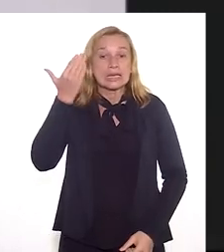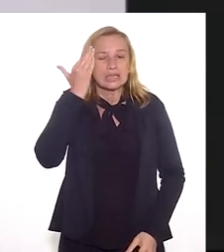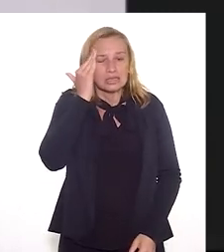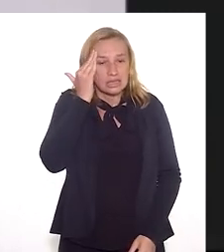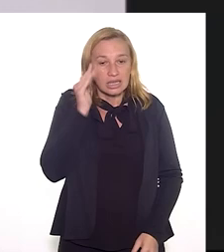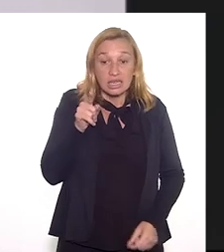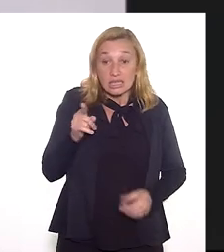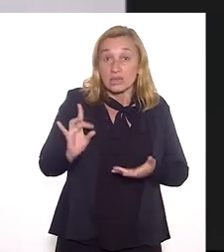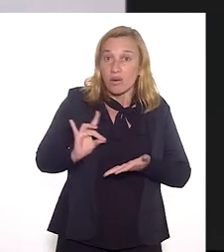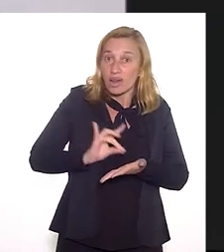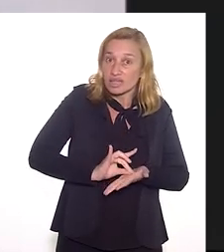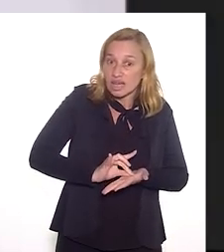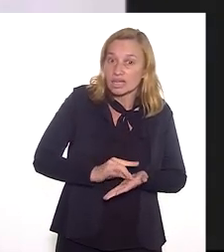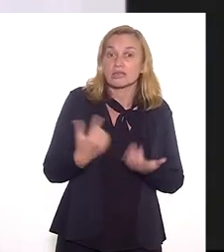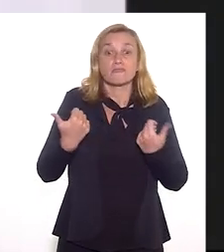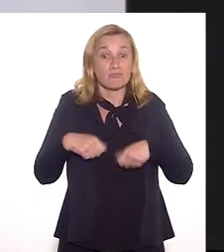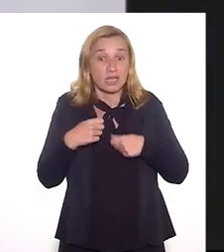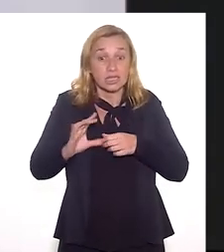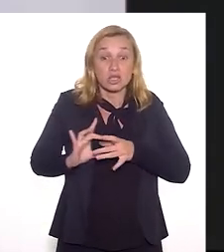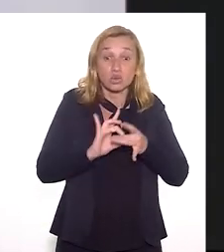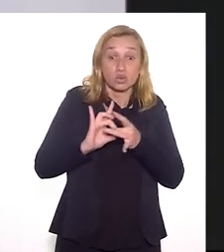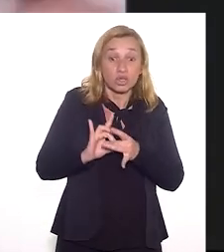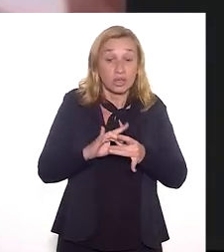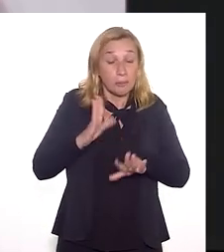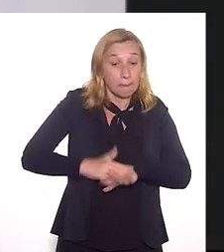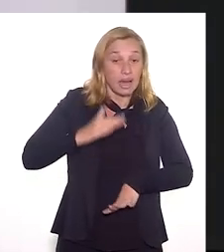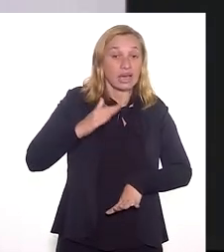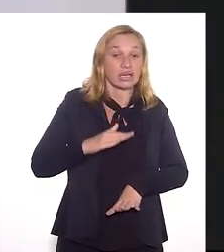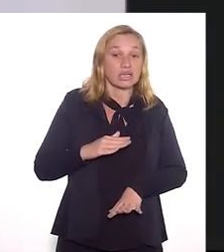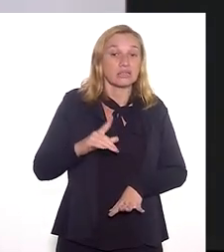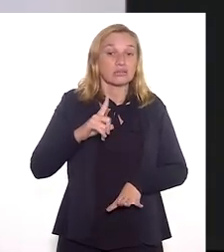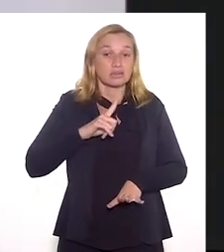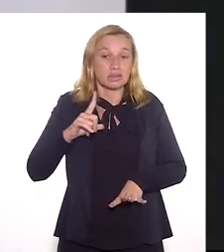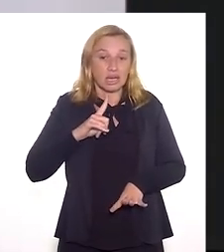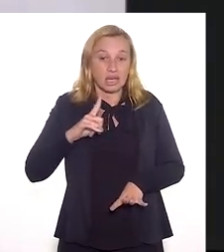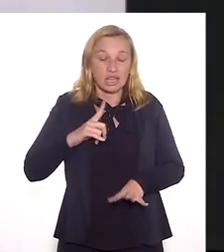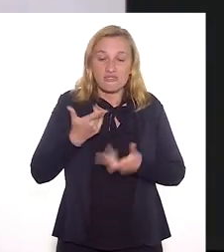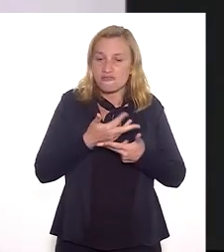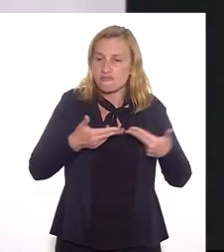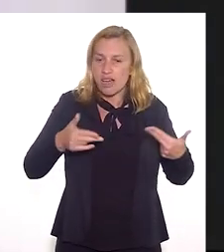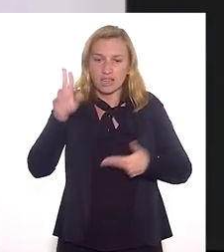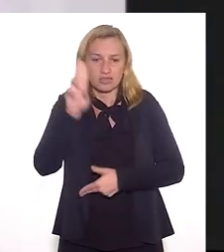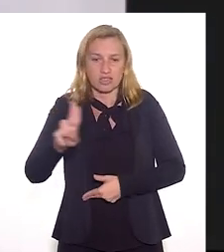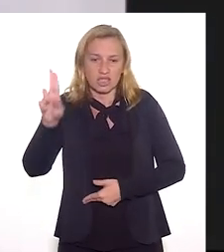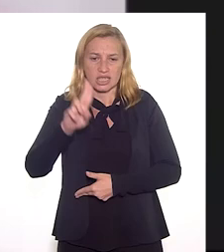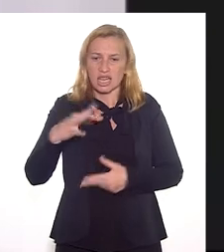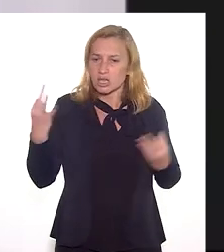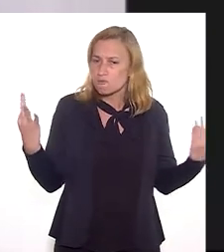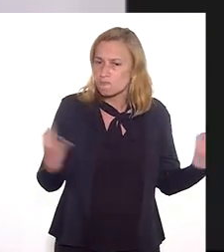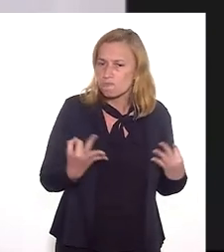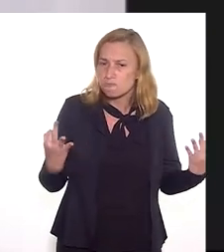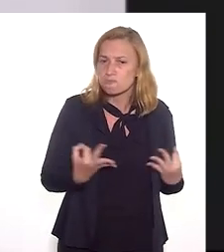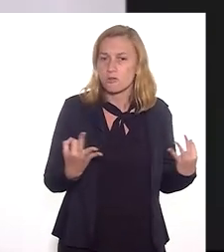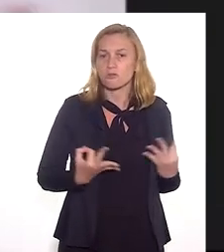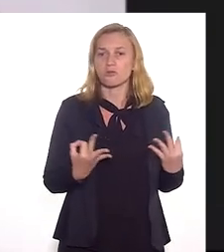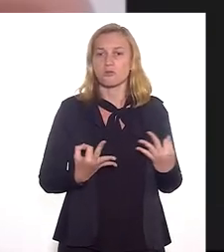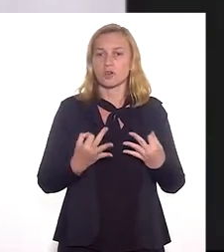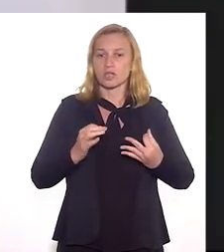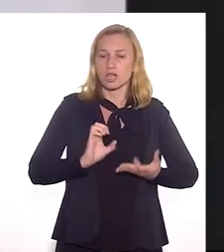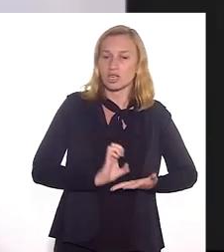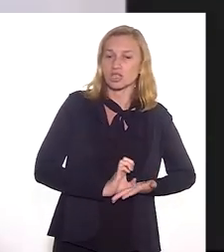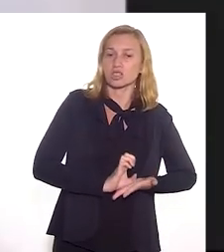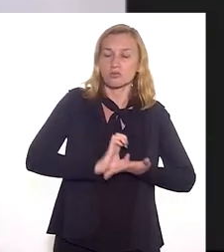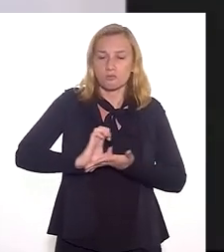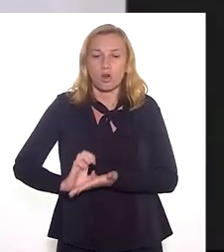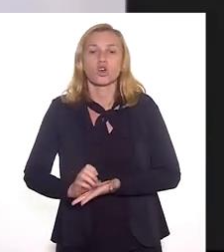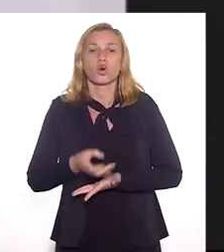primeira coisa é entender que isso é uma realidade, que a gente precisa unir mais, a gente tem excelentes universidades de